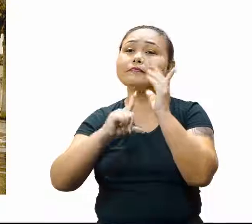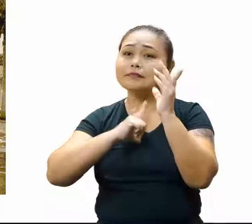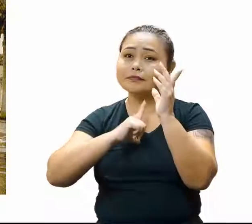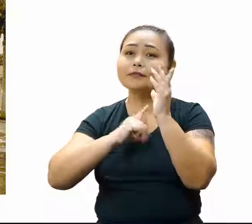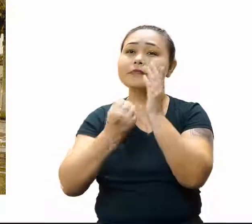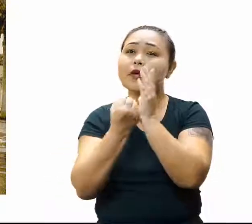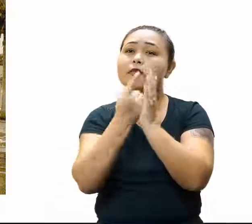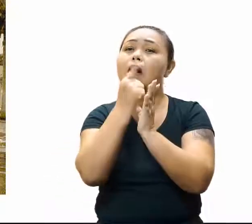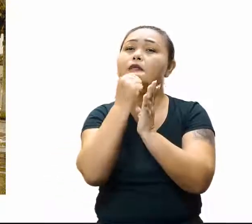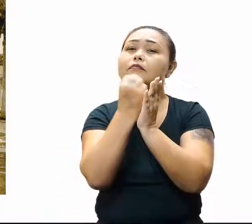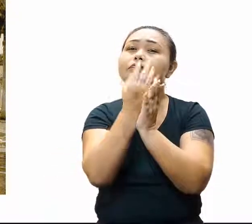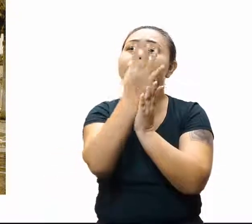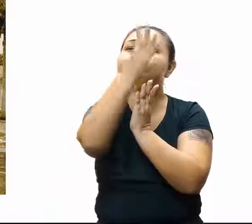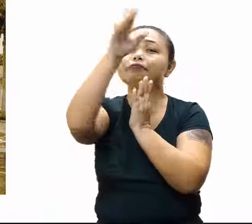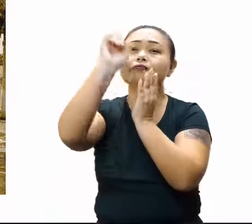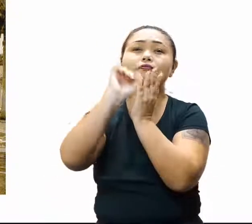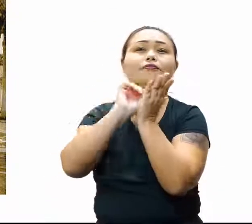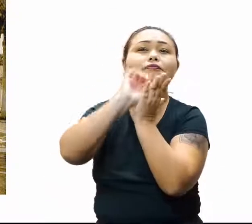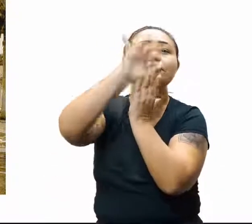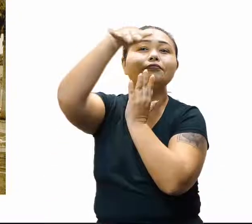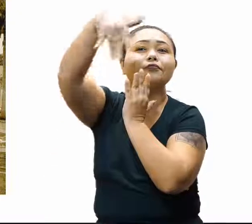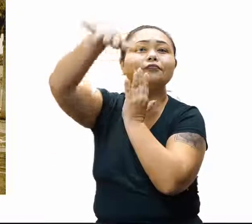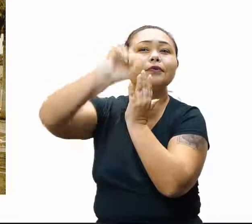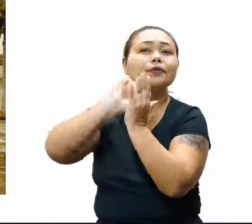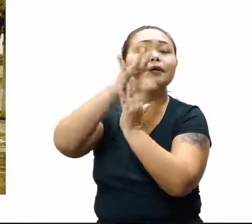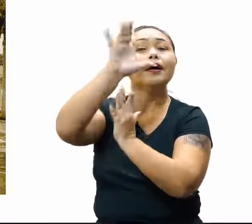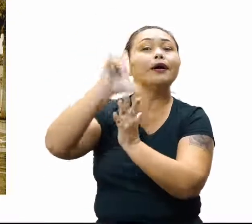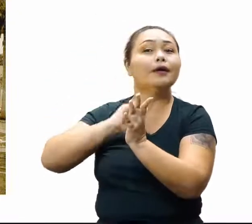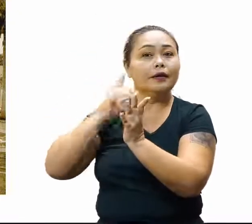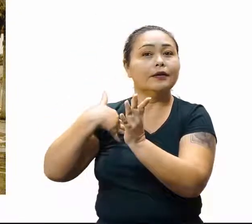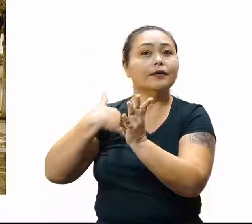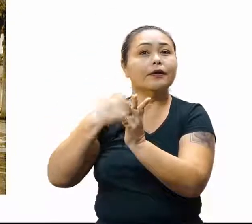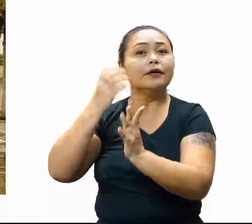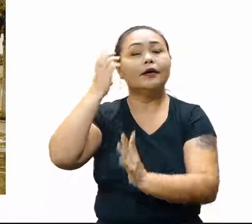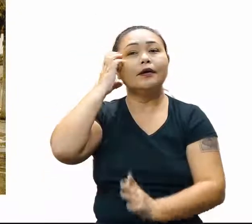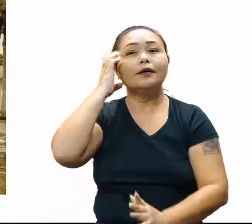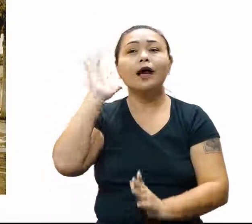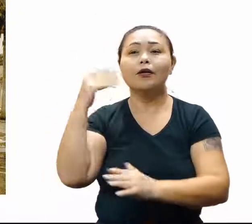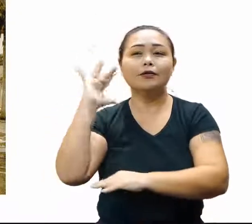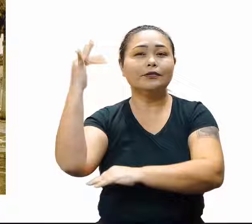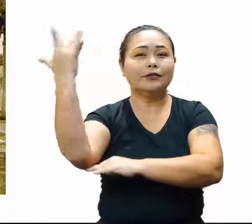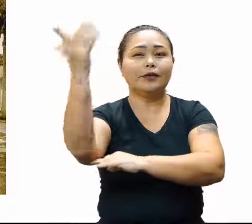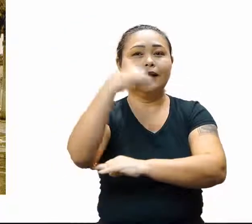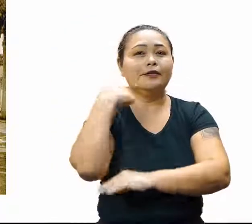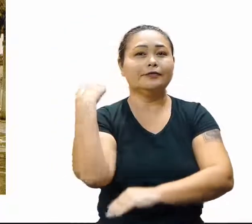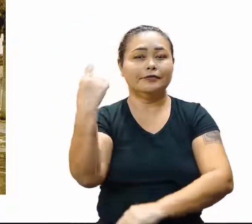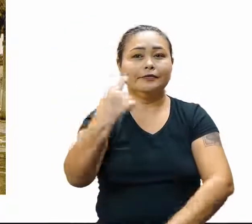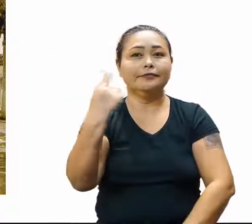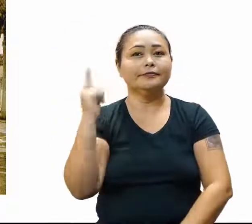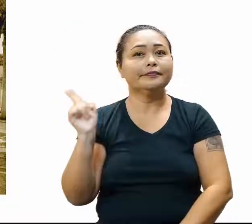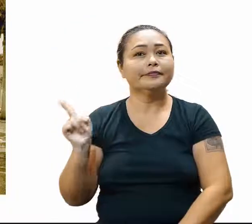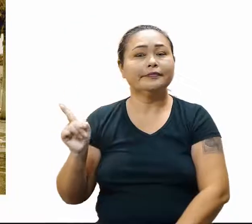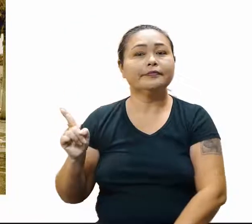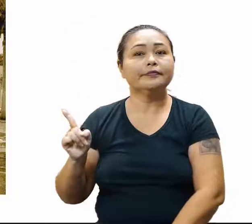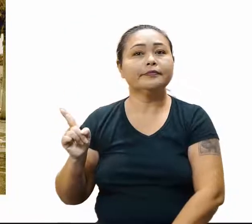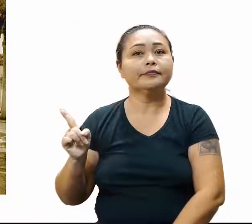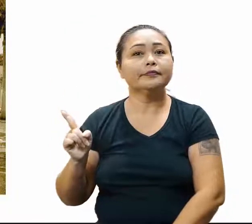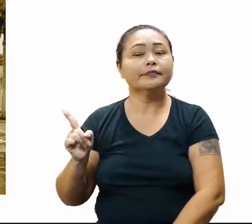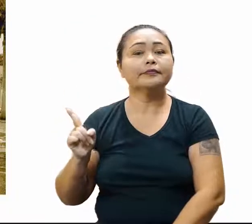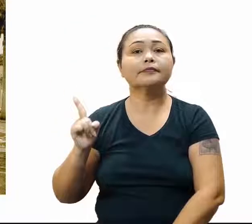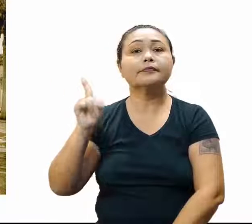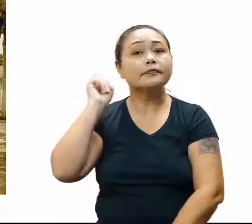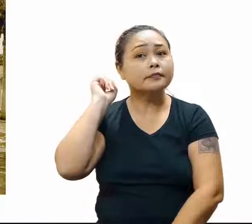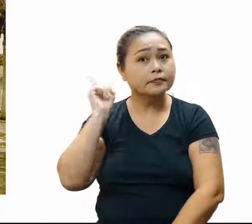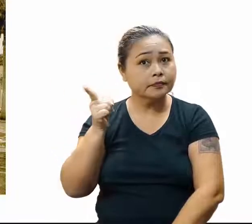tá? Sempre que eu vou a Cuiabá, hoje está cheio de árvores aí. Esse é o coração mesmo